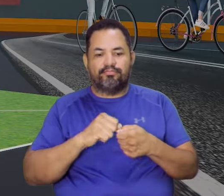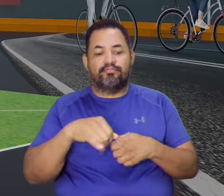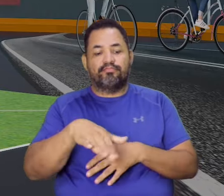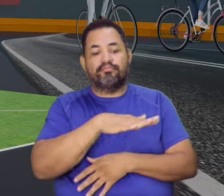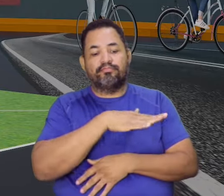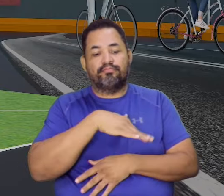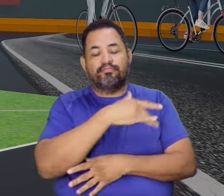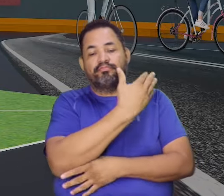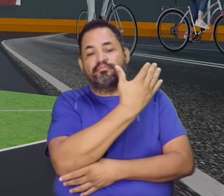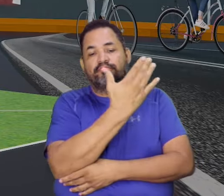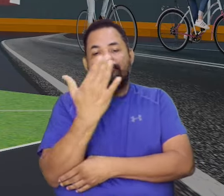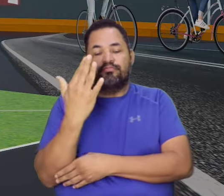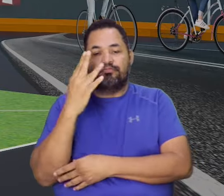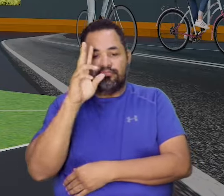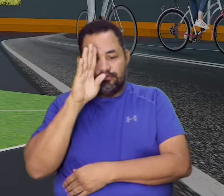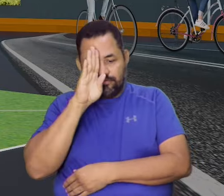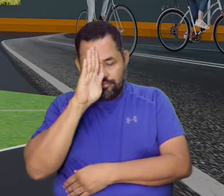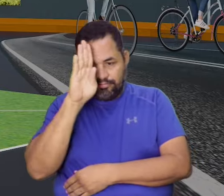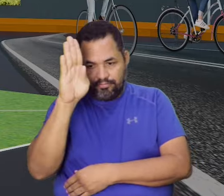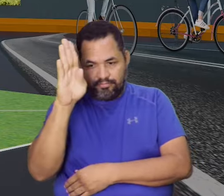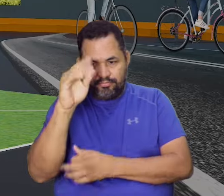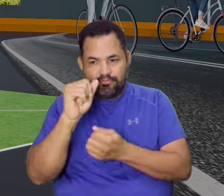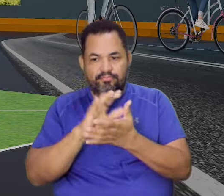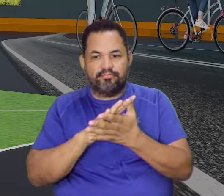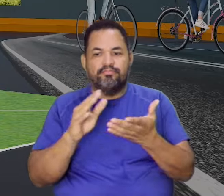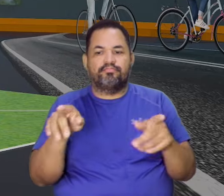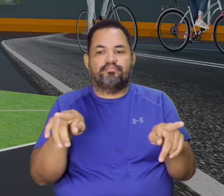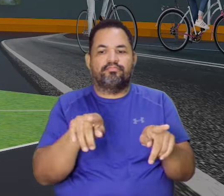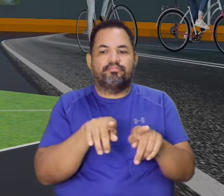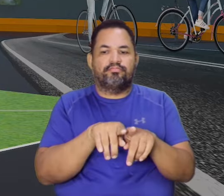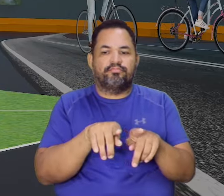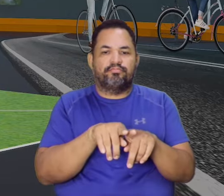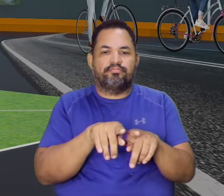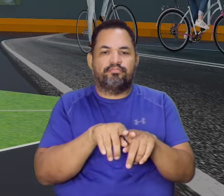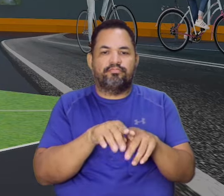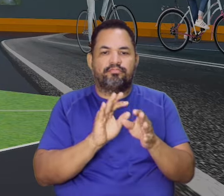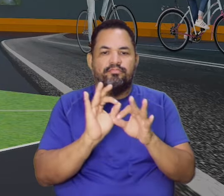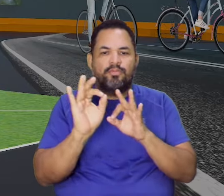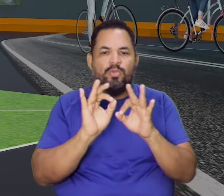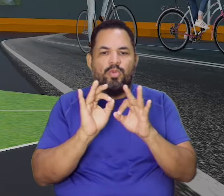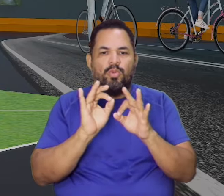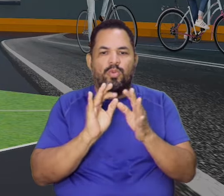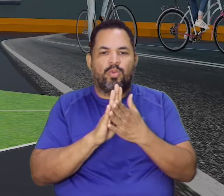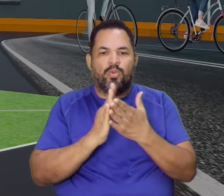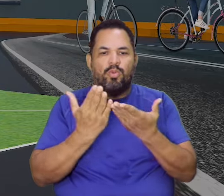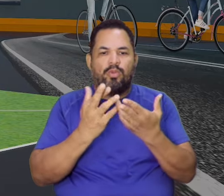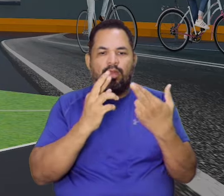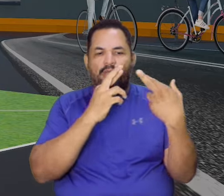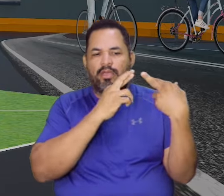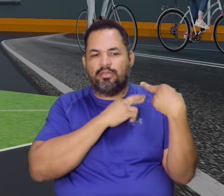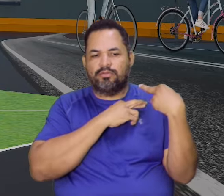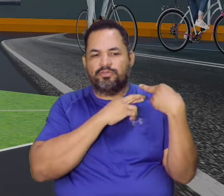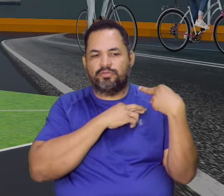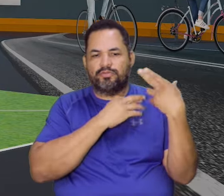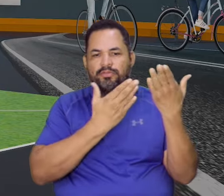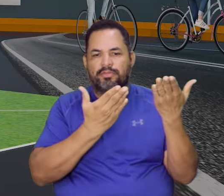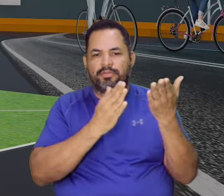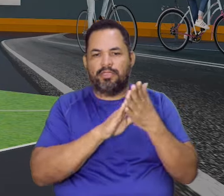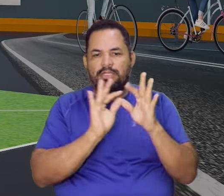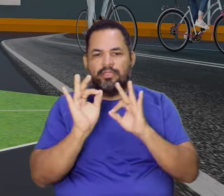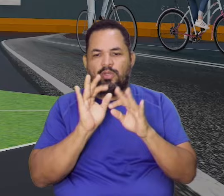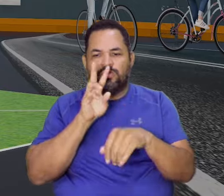ambiente principalmente Falamos também aí da uma conduta ambiental o quanto que o nosso olhar e o